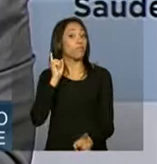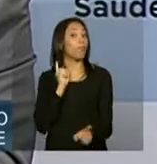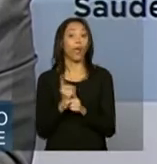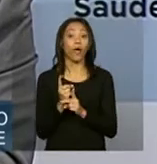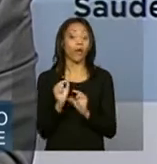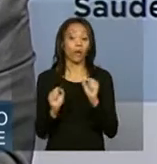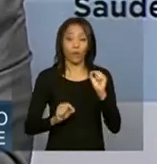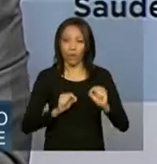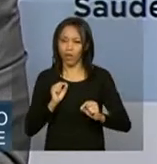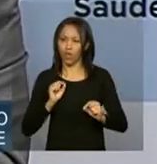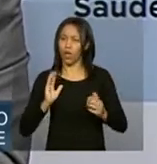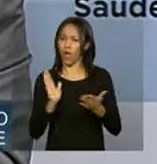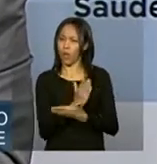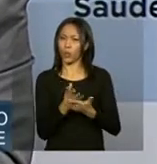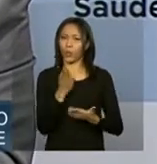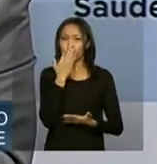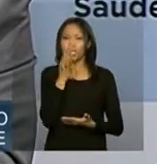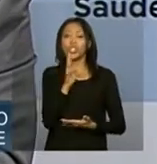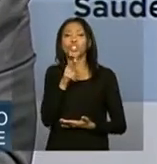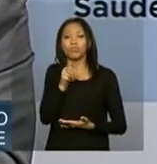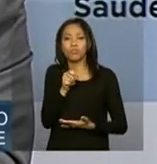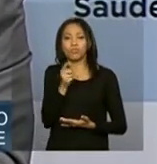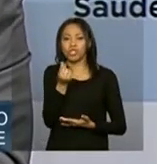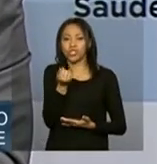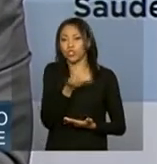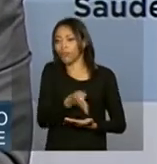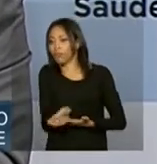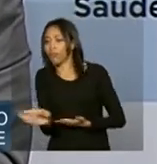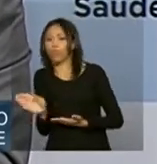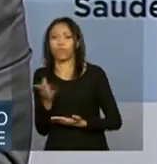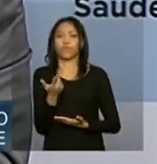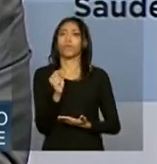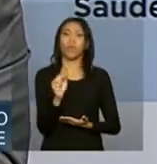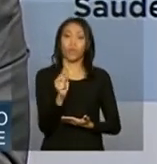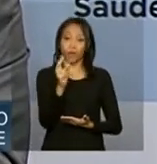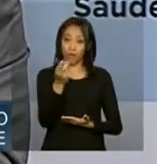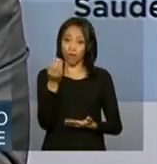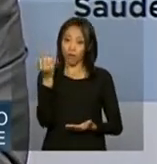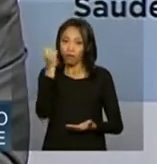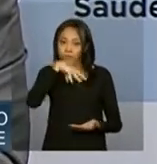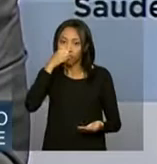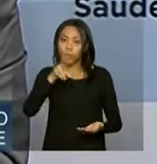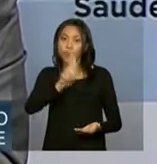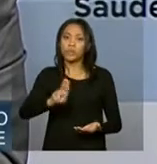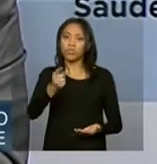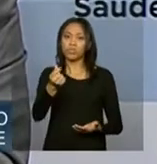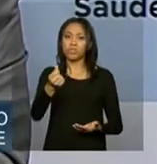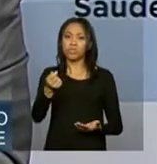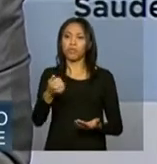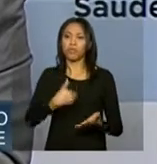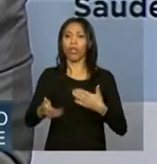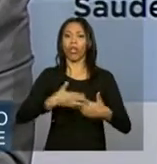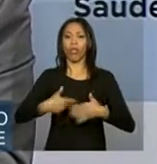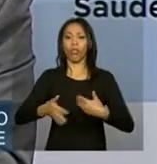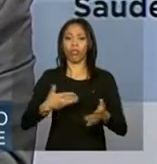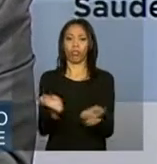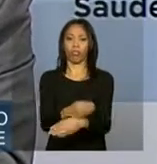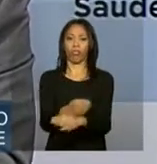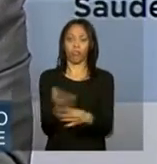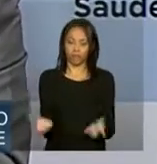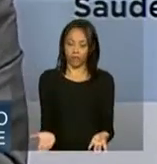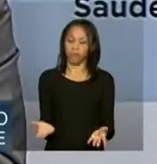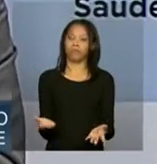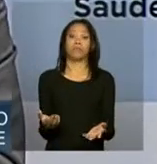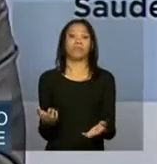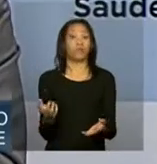identificamos algum tipo de desvio de mau uso de cerca de 860 milhões de reais. Então, inclusive, é maior,